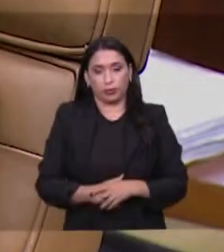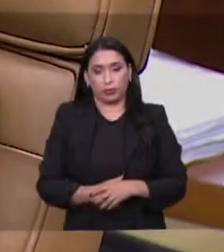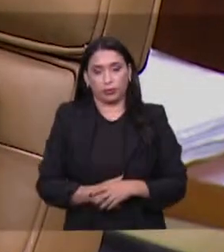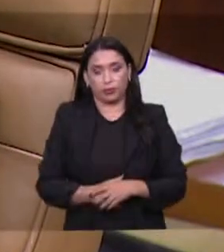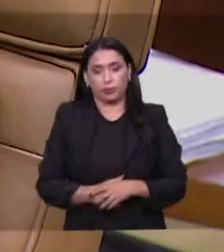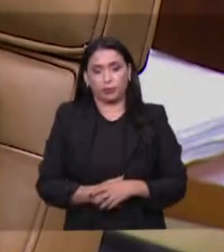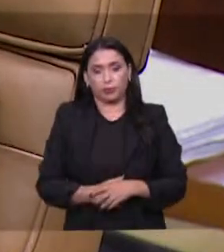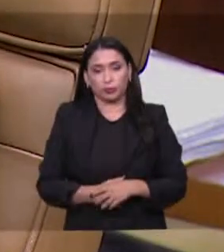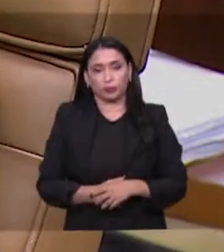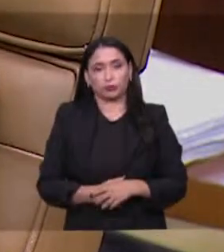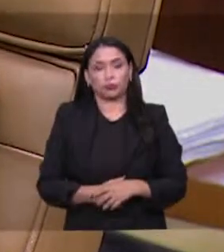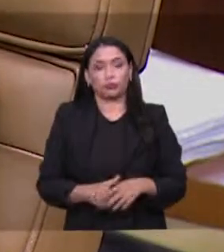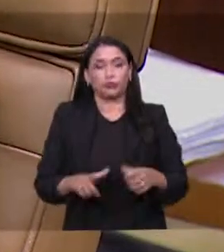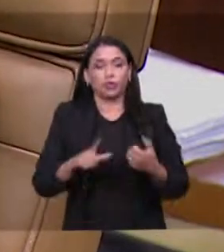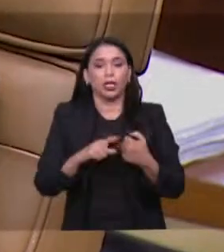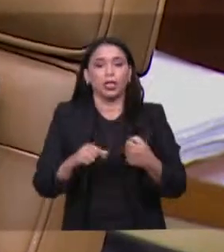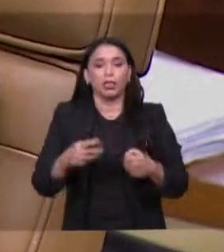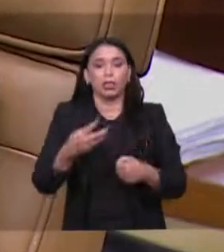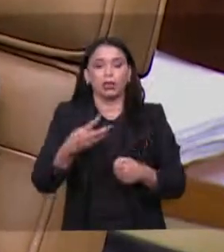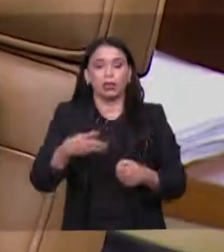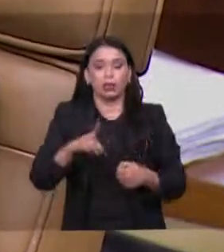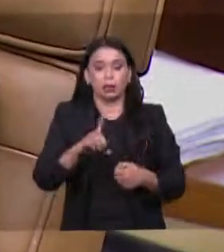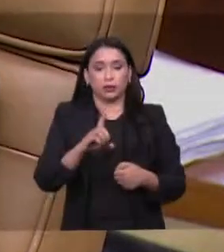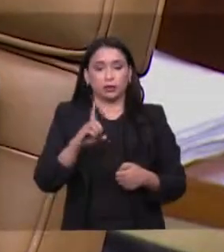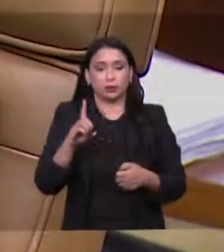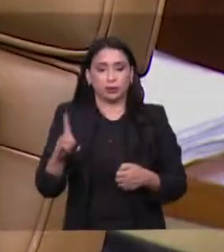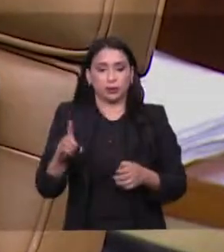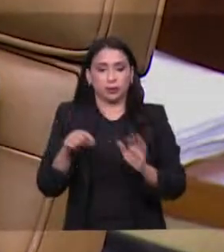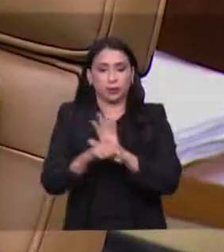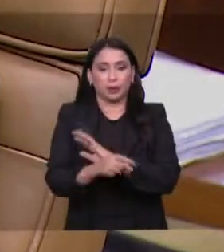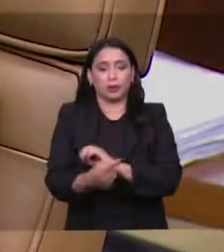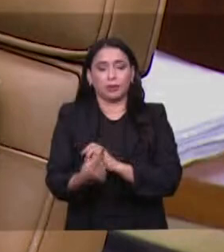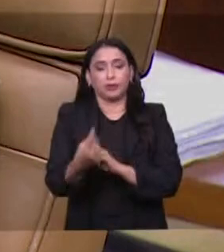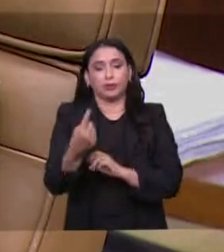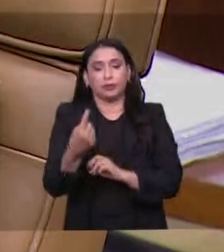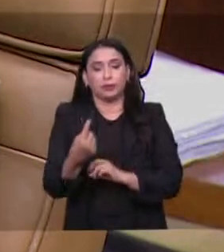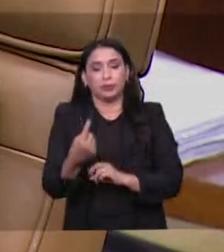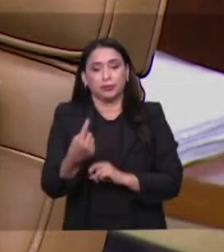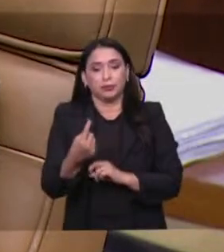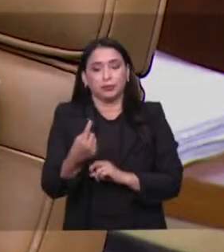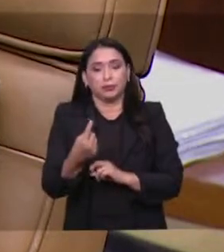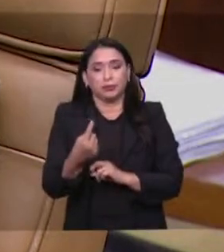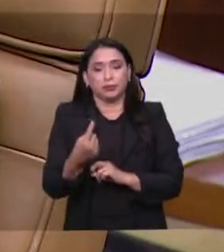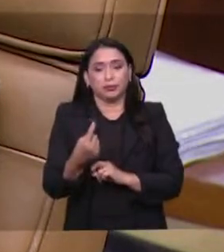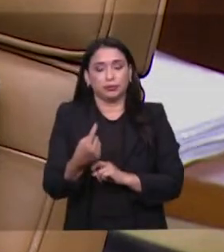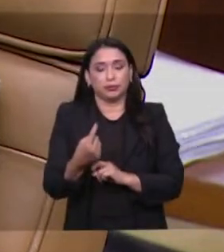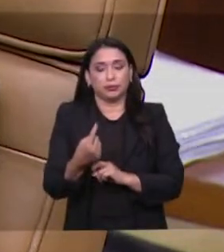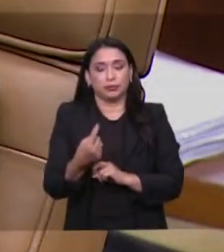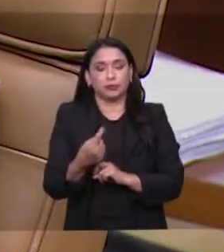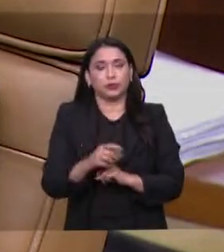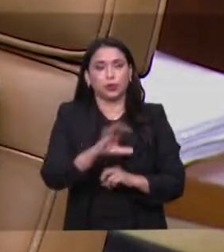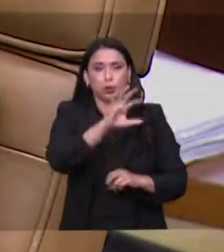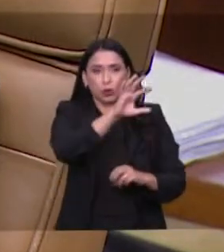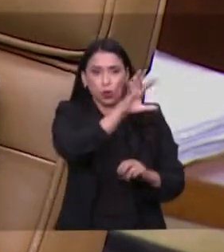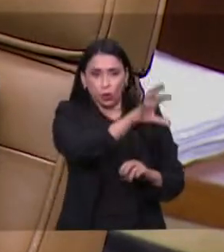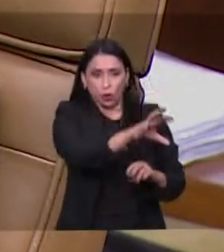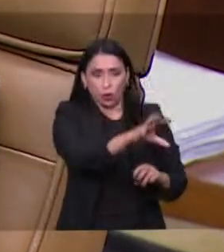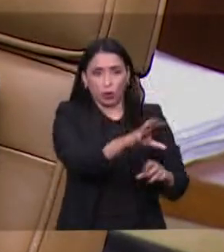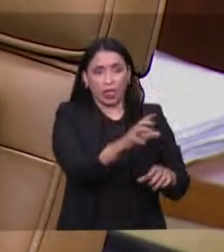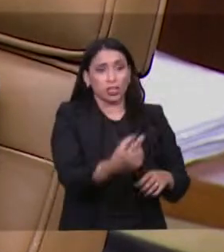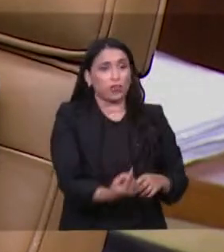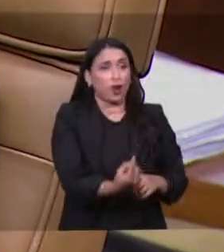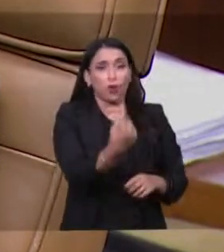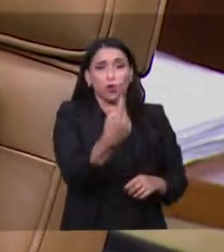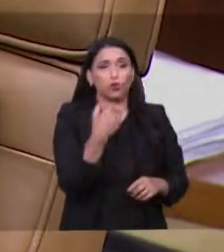No artigo 3º-D, parágrafo único, nas comarcas que funcionar apenas um juiz, os